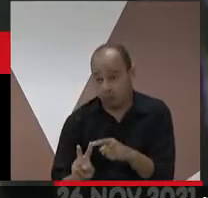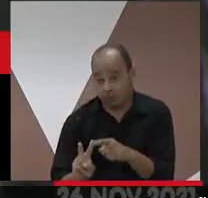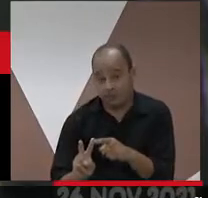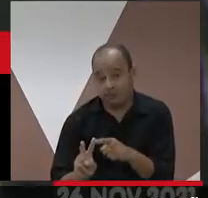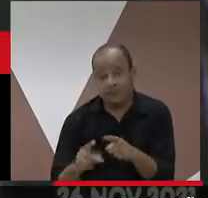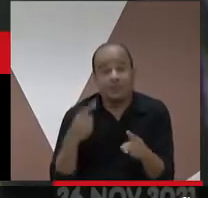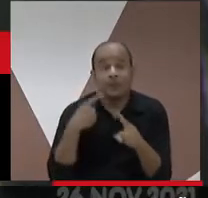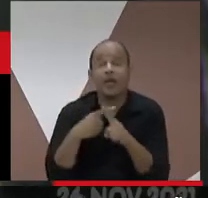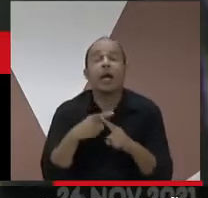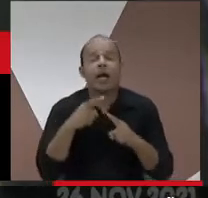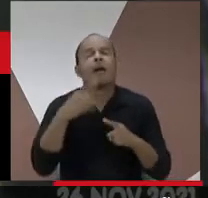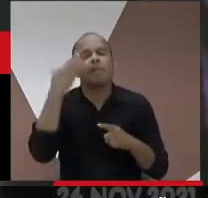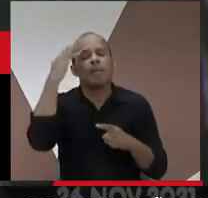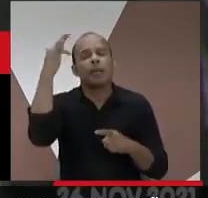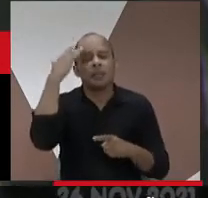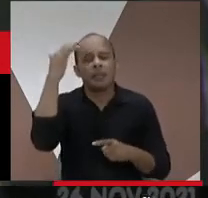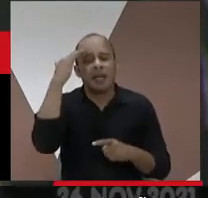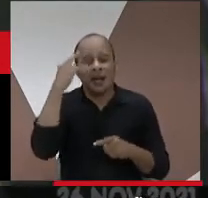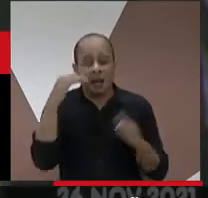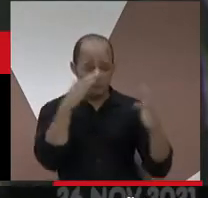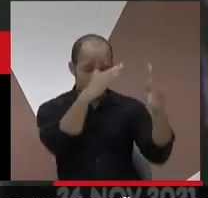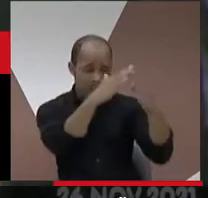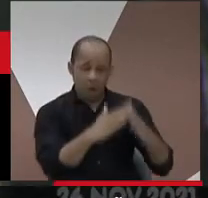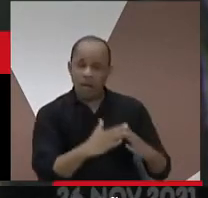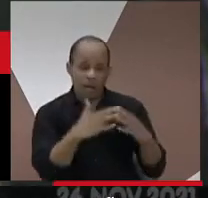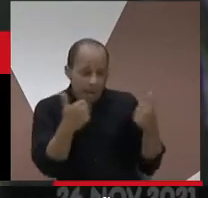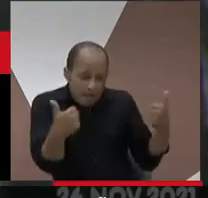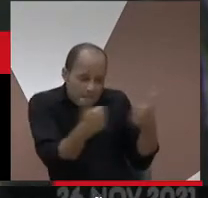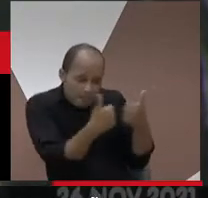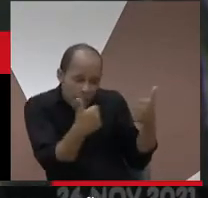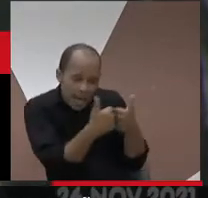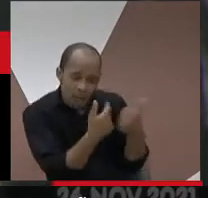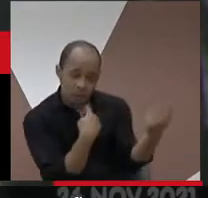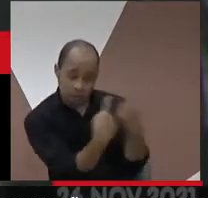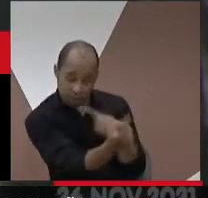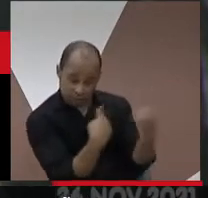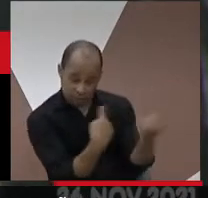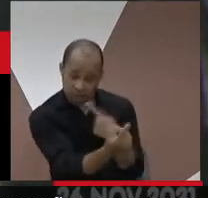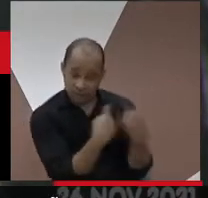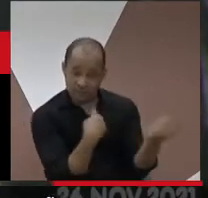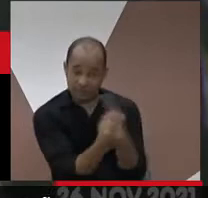tanto barulho, com tanta poeira, tão prejudicial à nossa saúde?